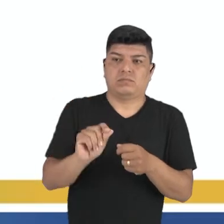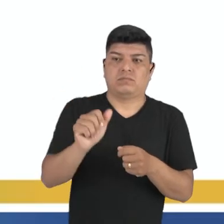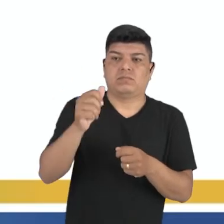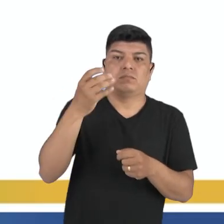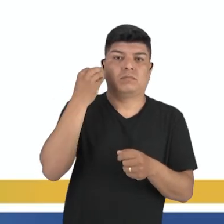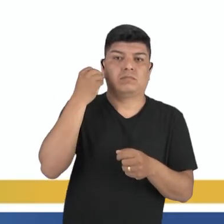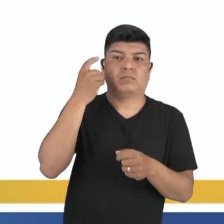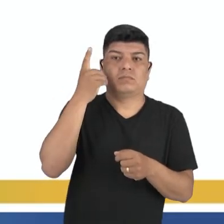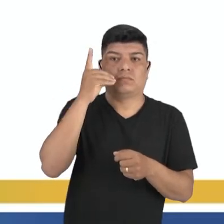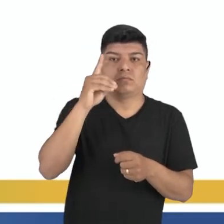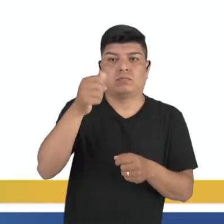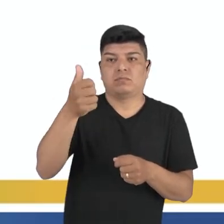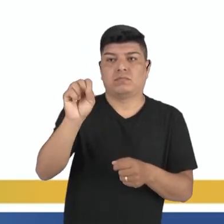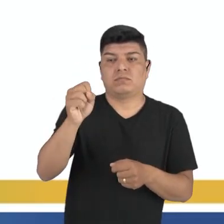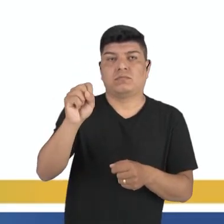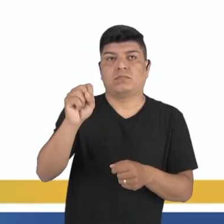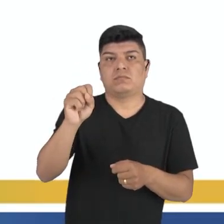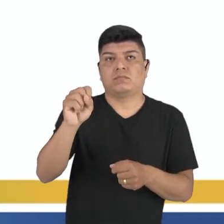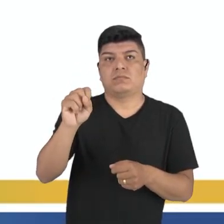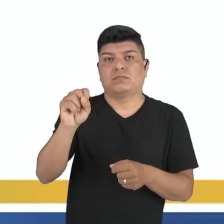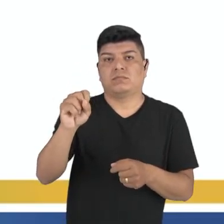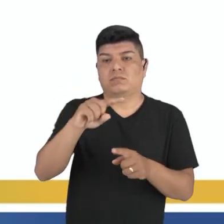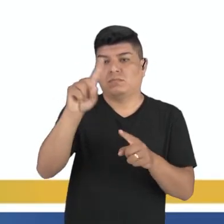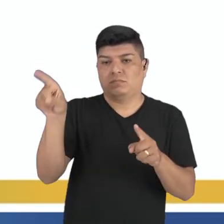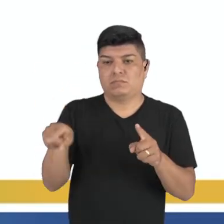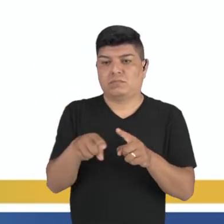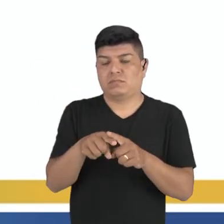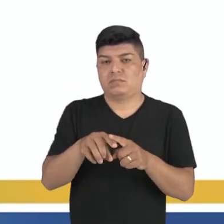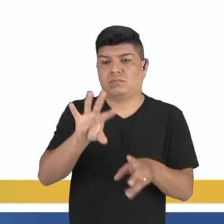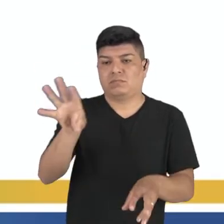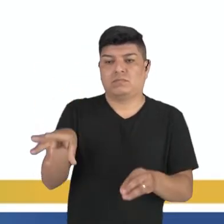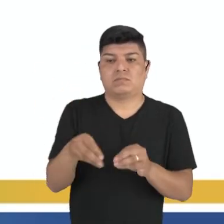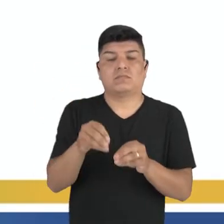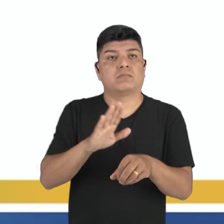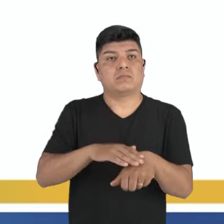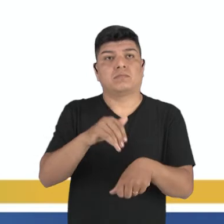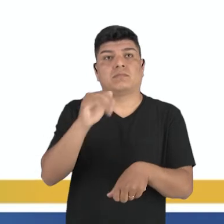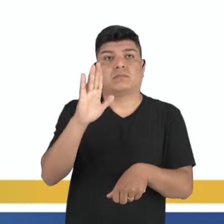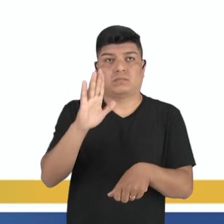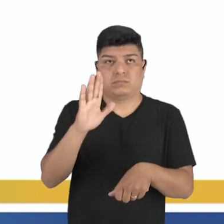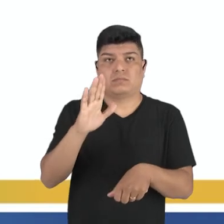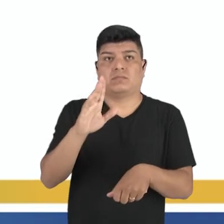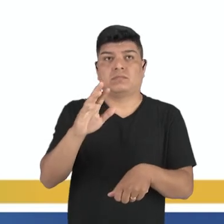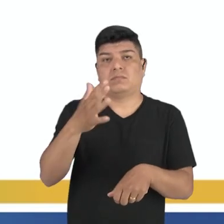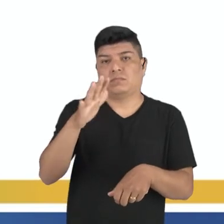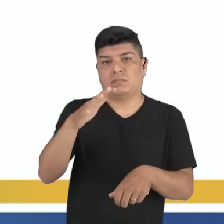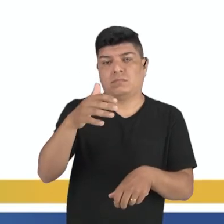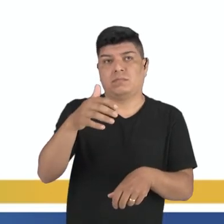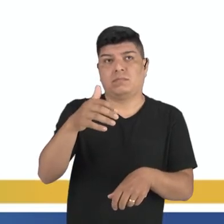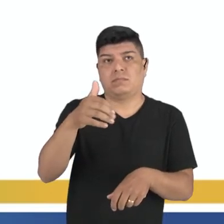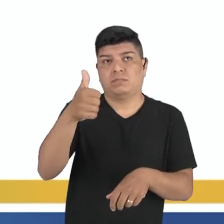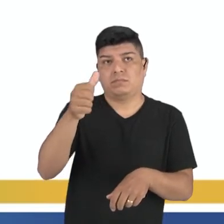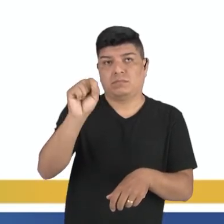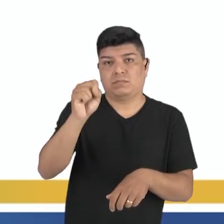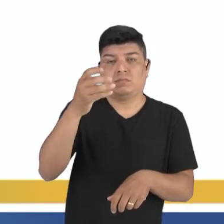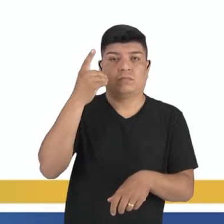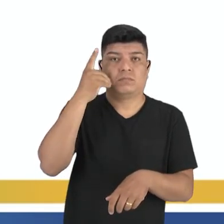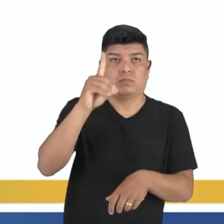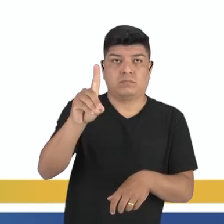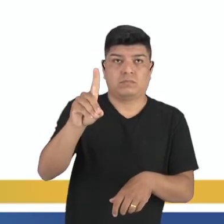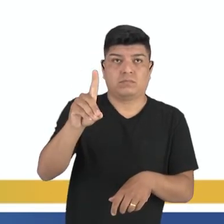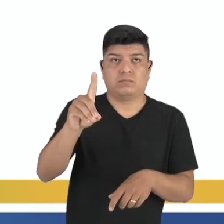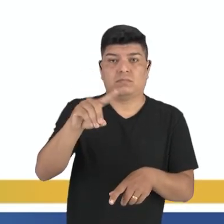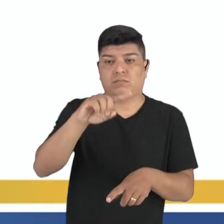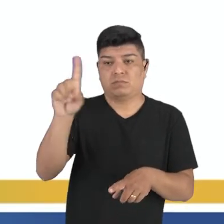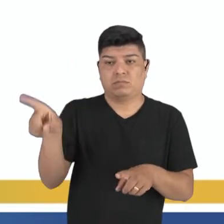dias do seu ciclo mais curto, né, de menstruação, e 18 dias do seu ciclo